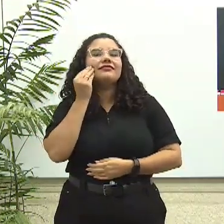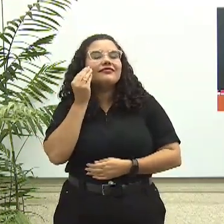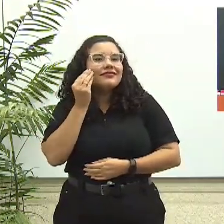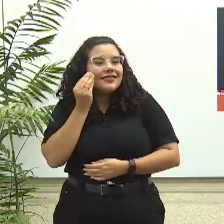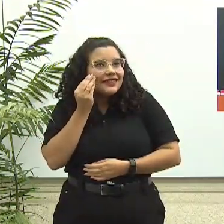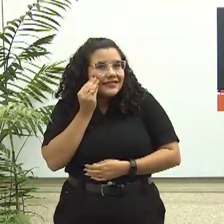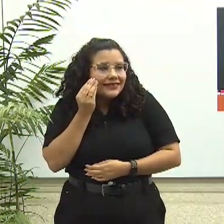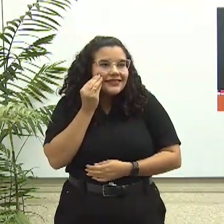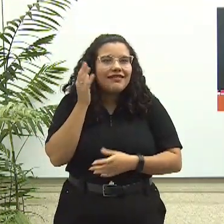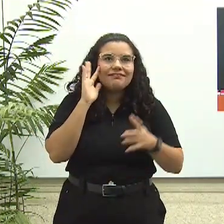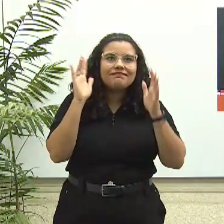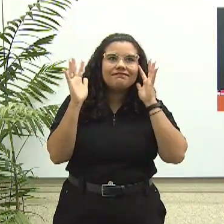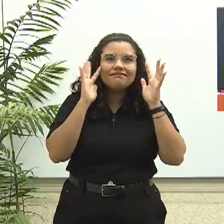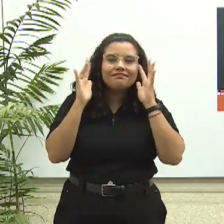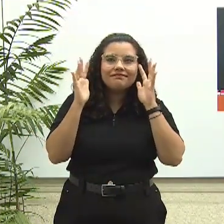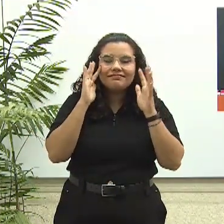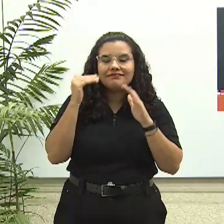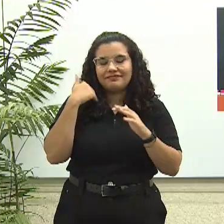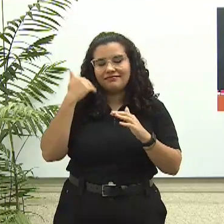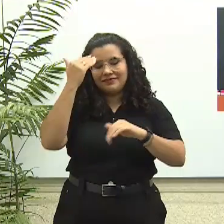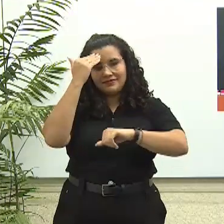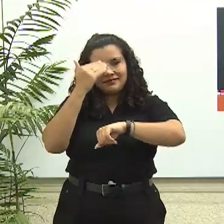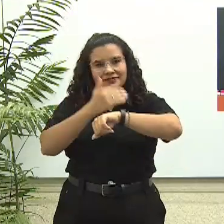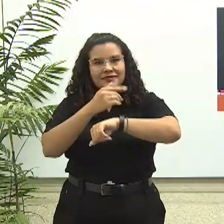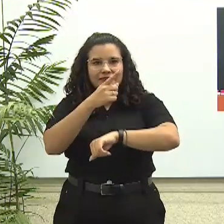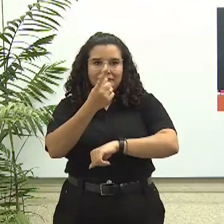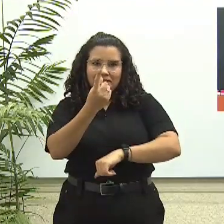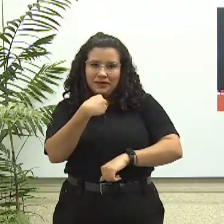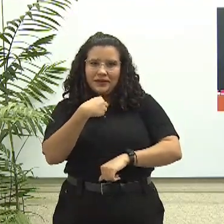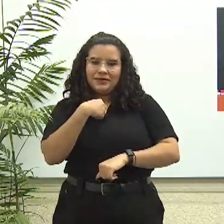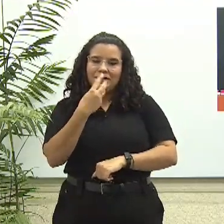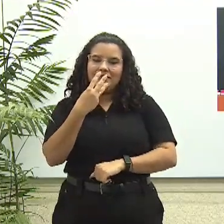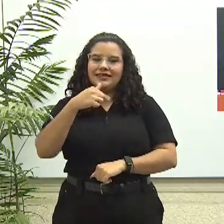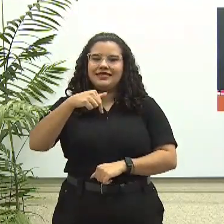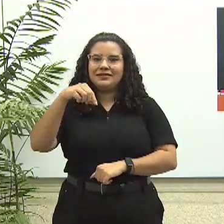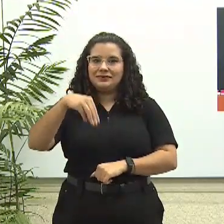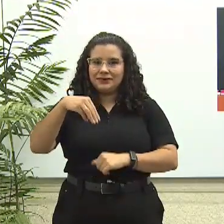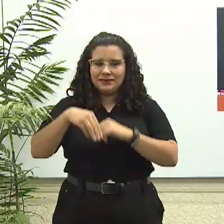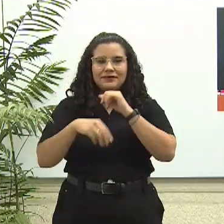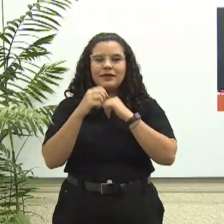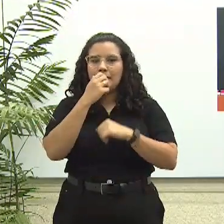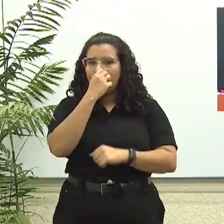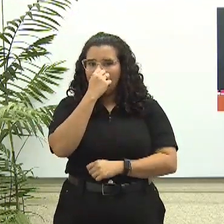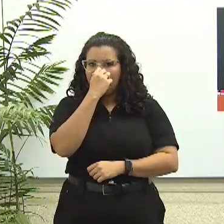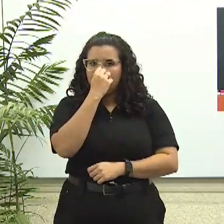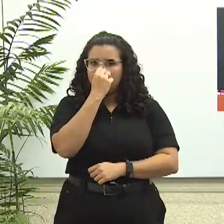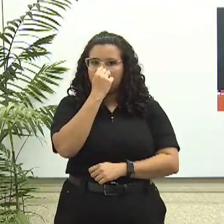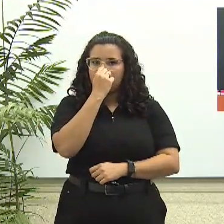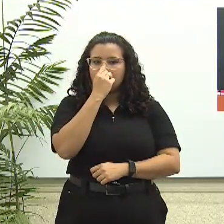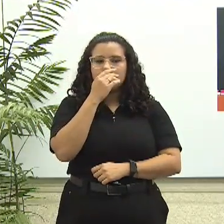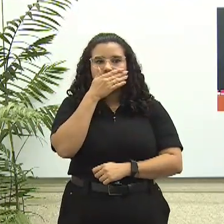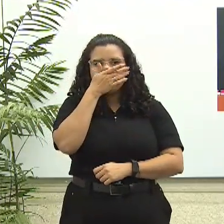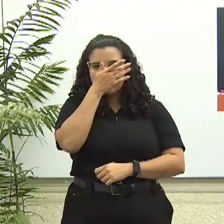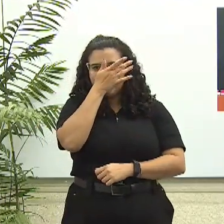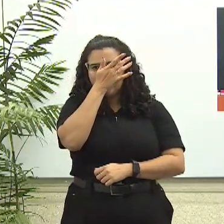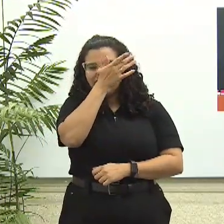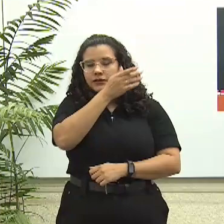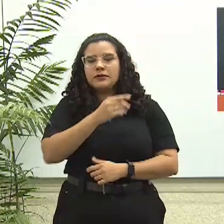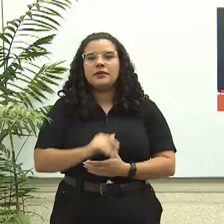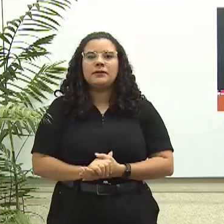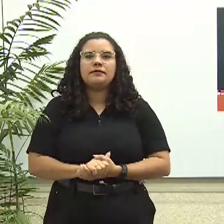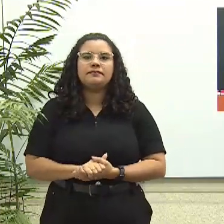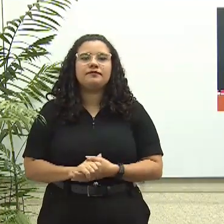tô tentando cumprir aqui com o o o determinado então Eh